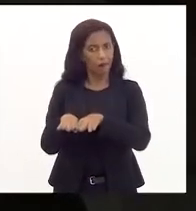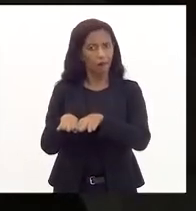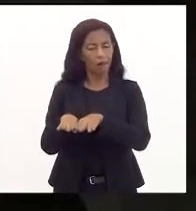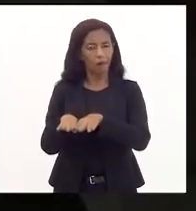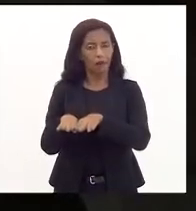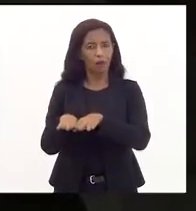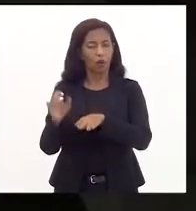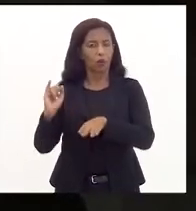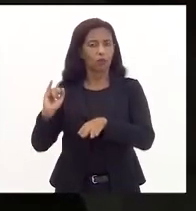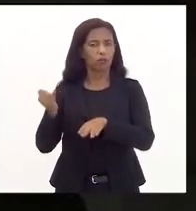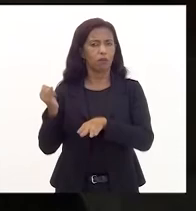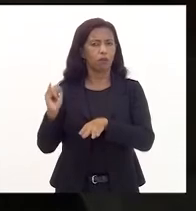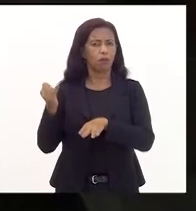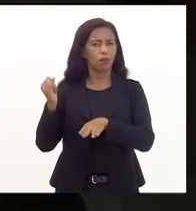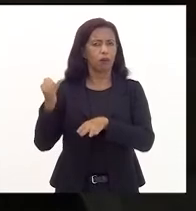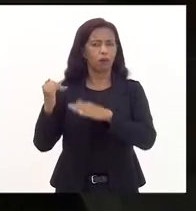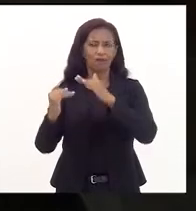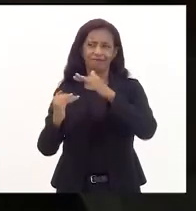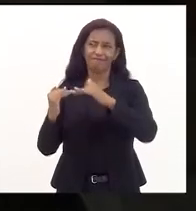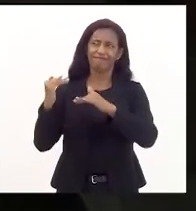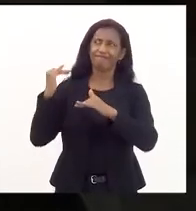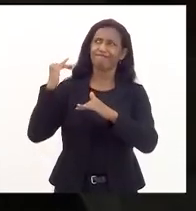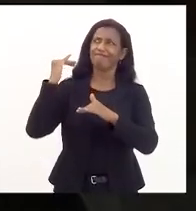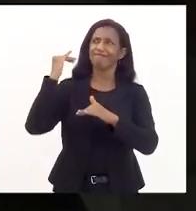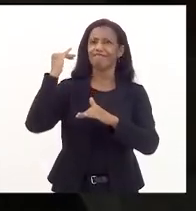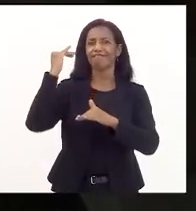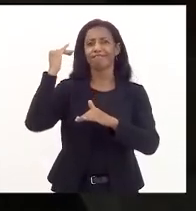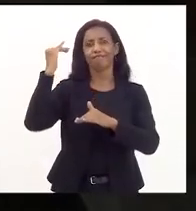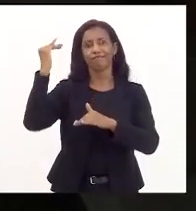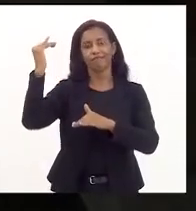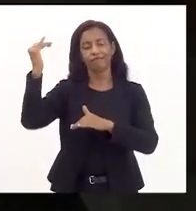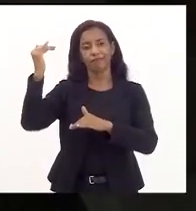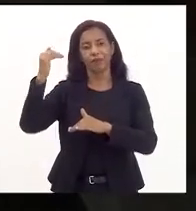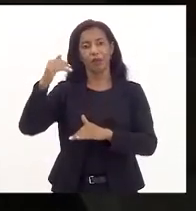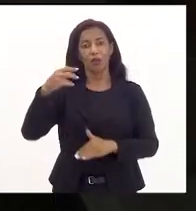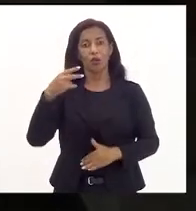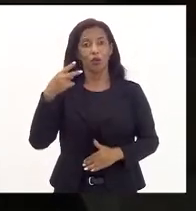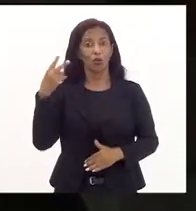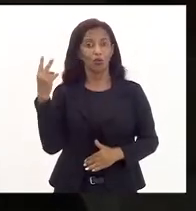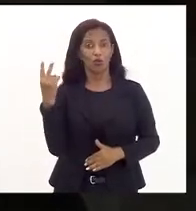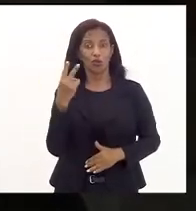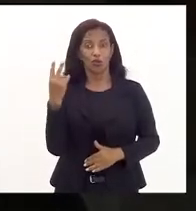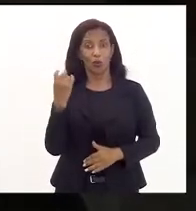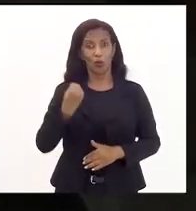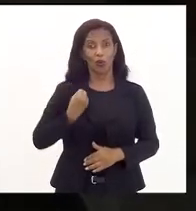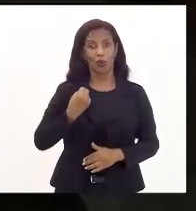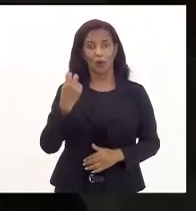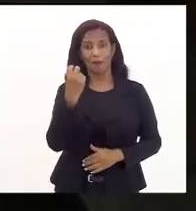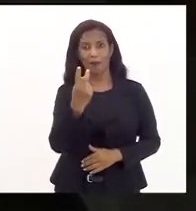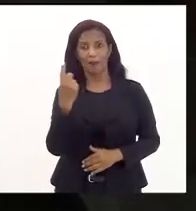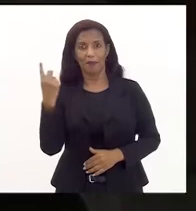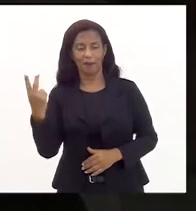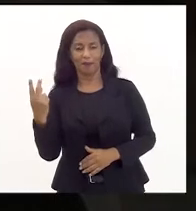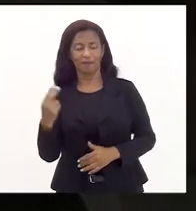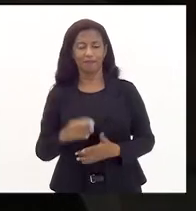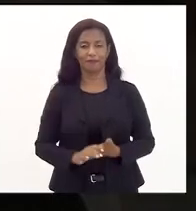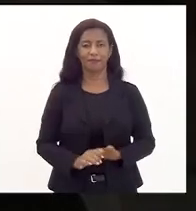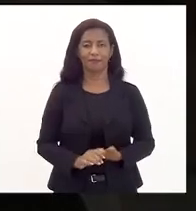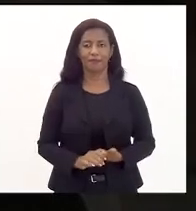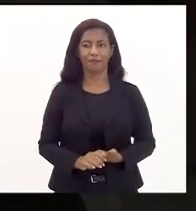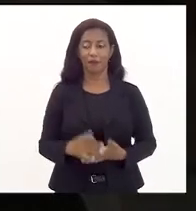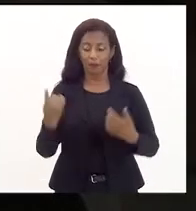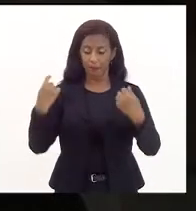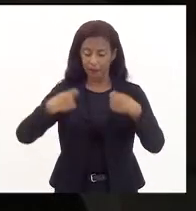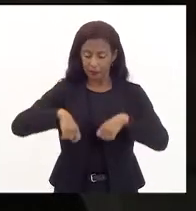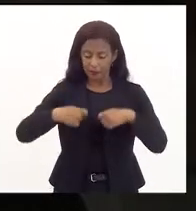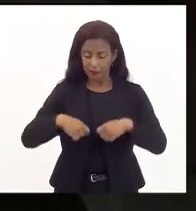a inflação já passando da casa dos dois dígitos. Então, é